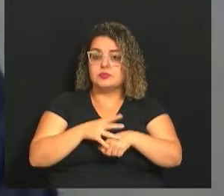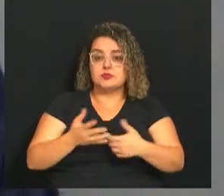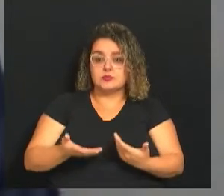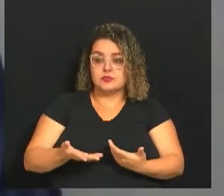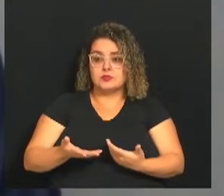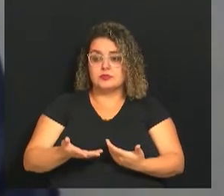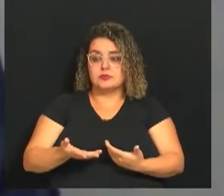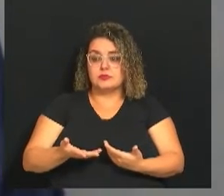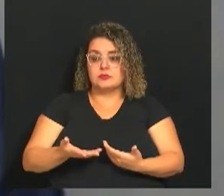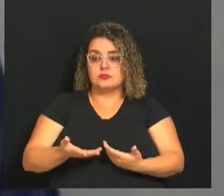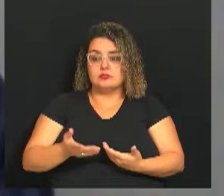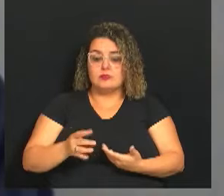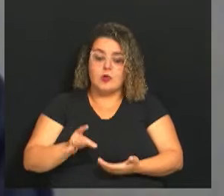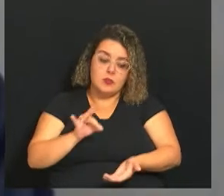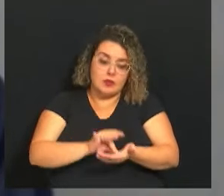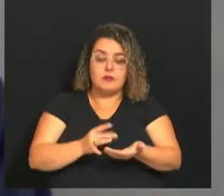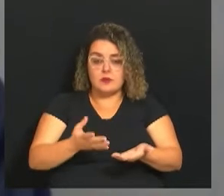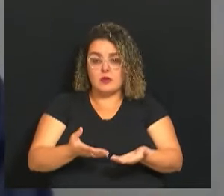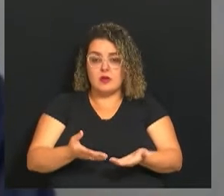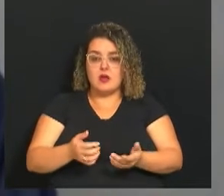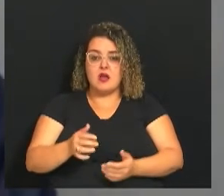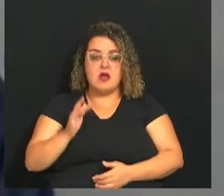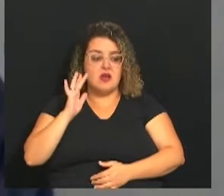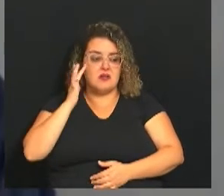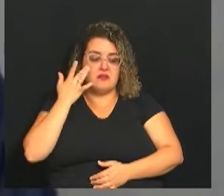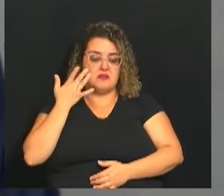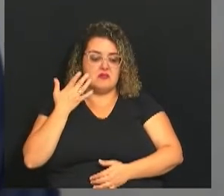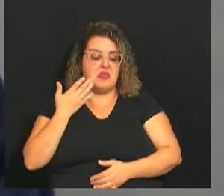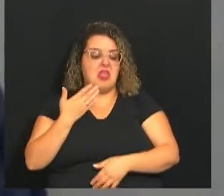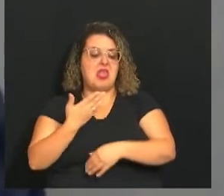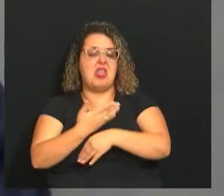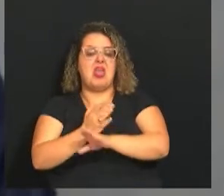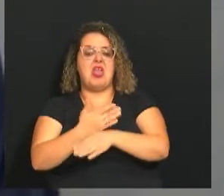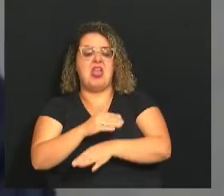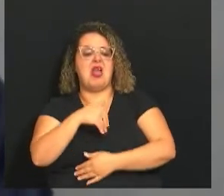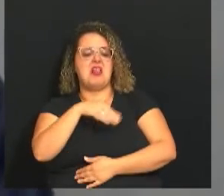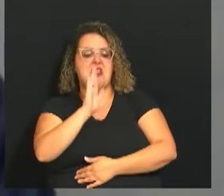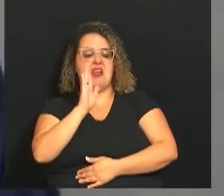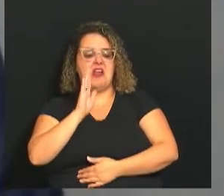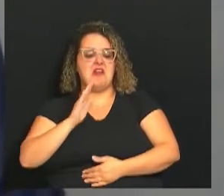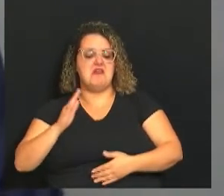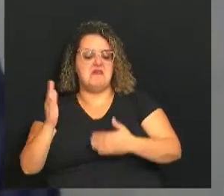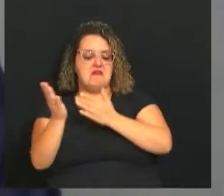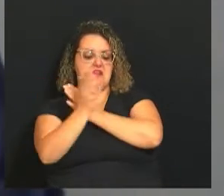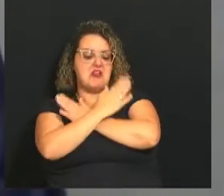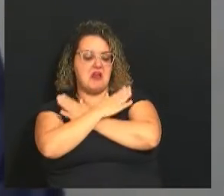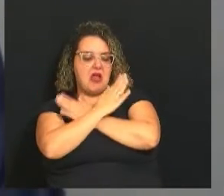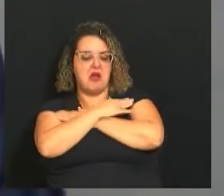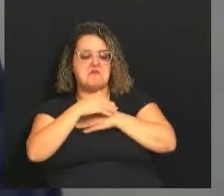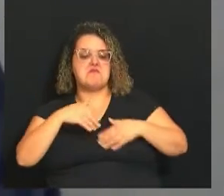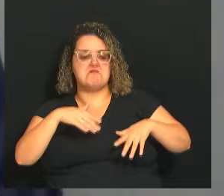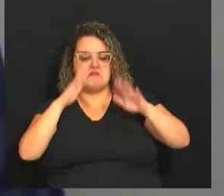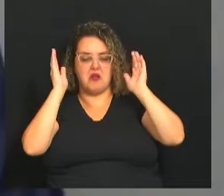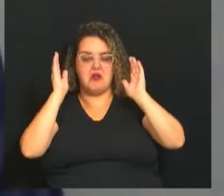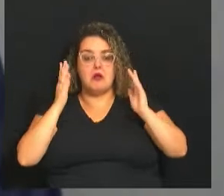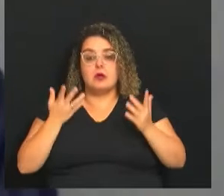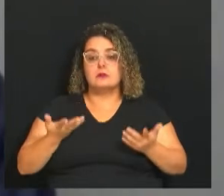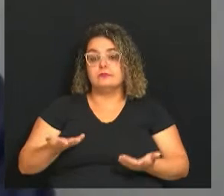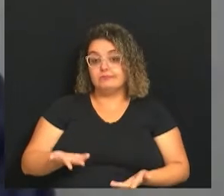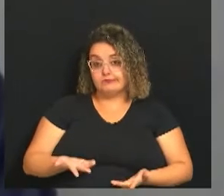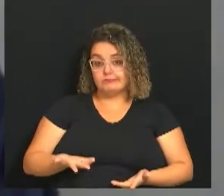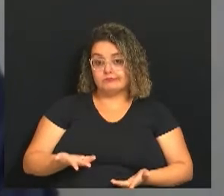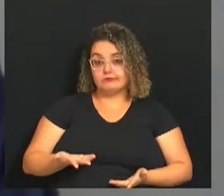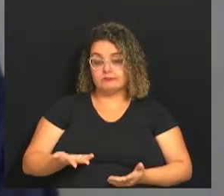como ela efetivamente é, achava que era só o descaso das pessoas. E o que foi necessário? Pelo menos